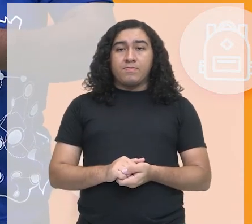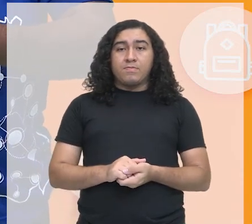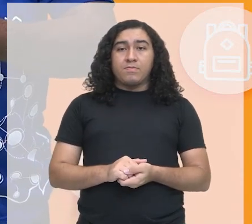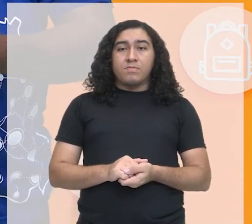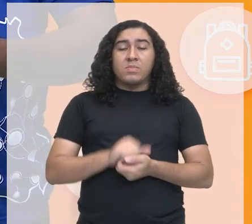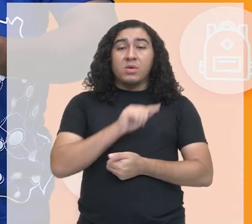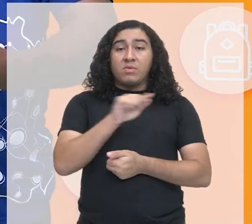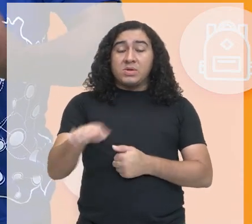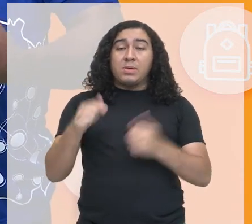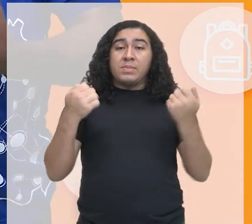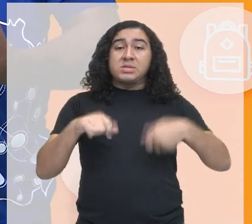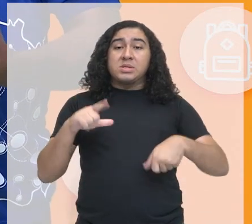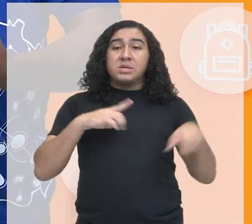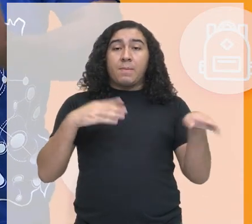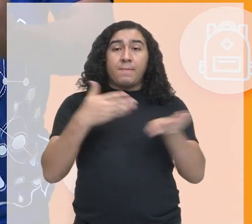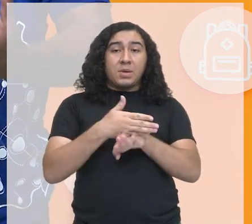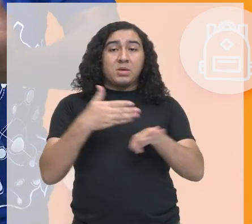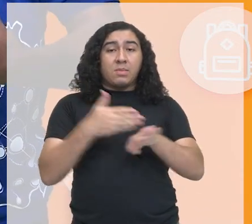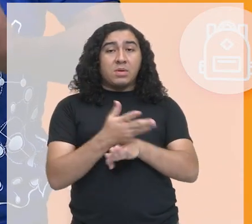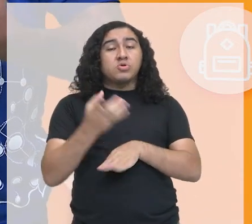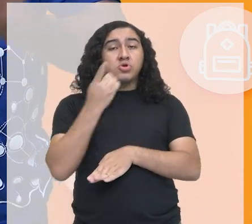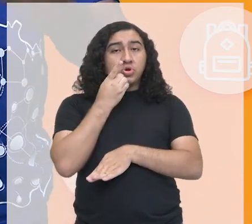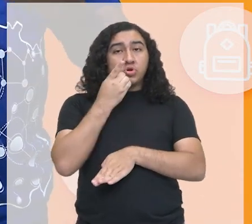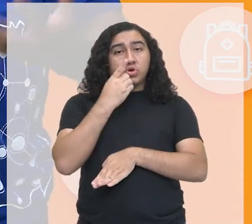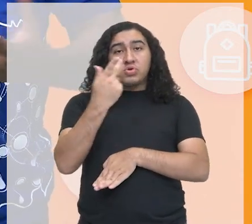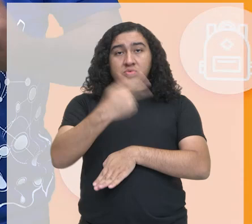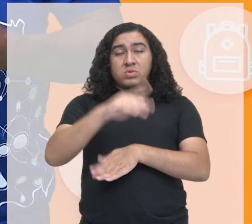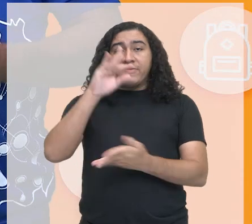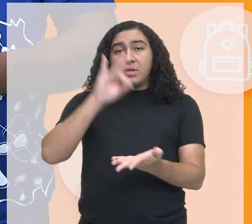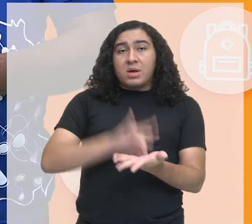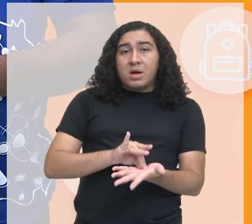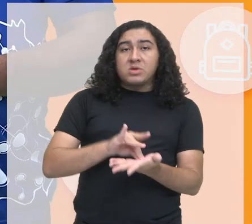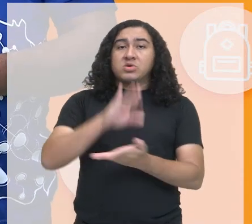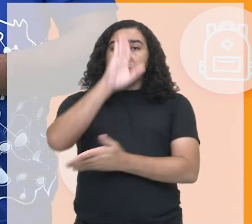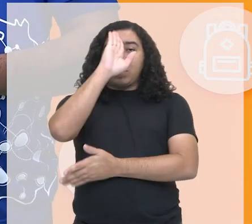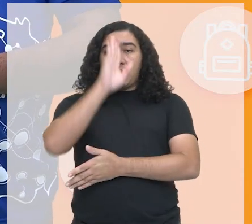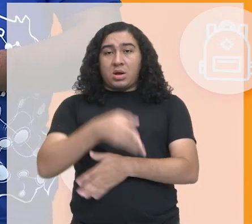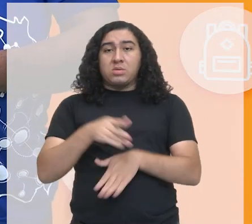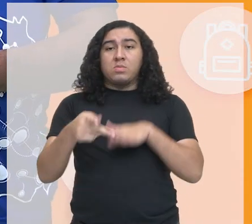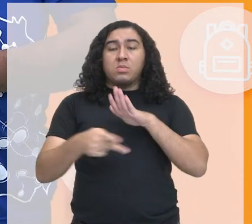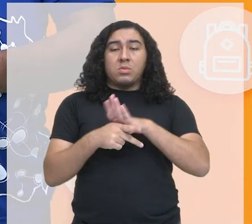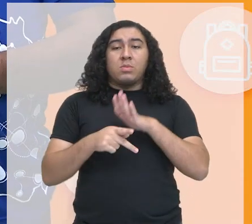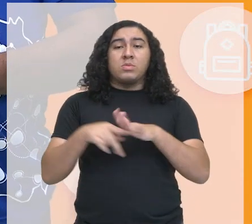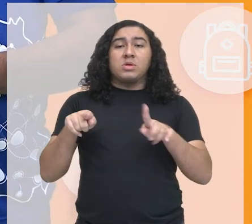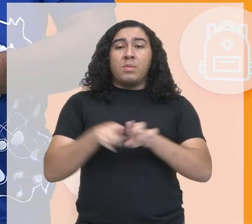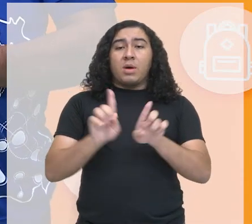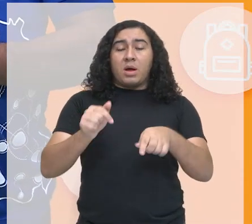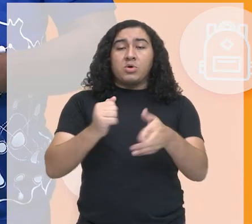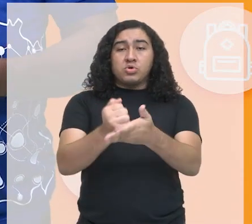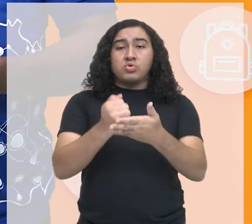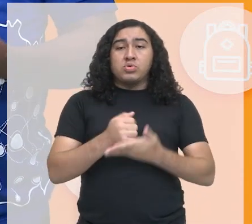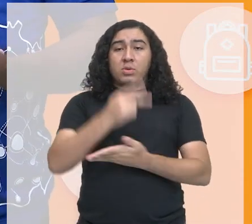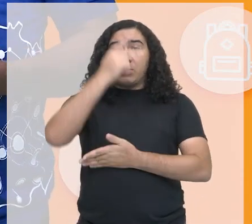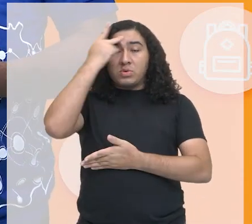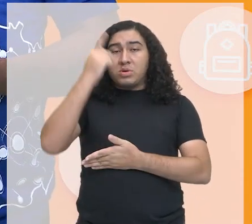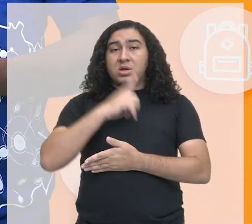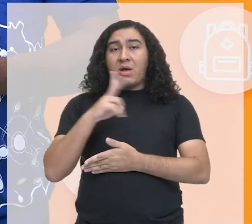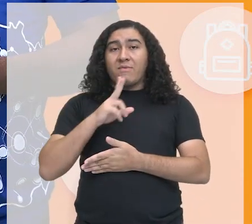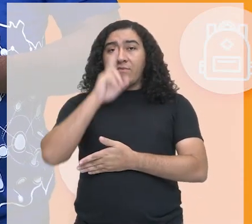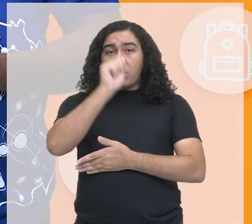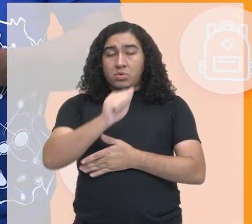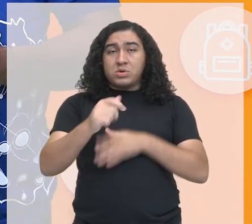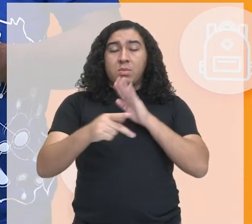que participar de uma forma mais concreta, mais diretamente ali, que isso ajuda a fortalecer a